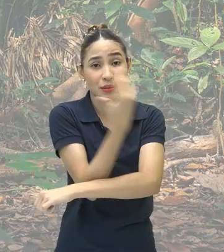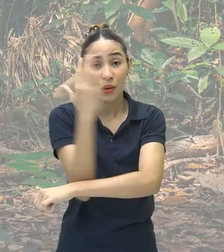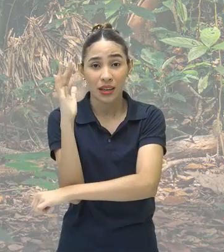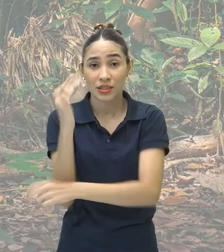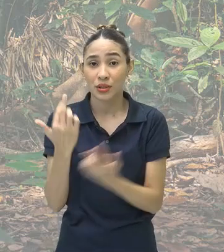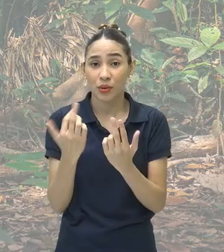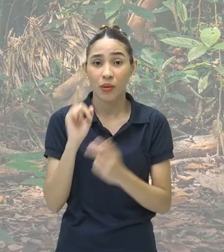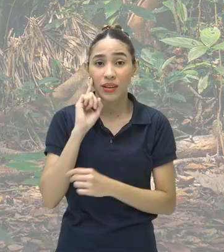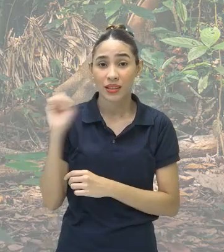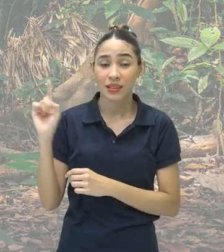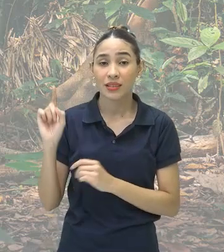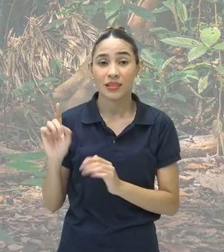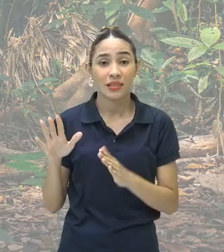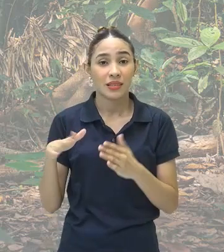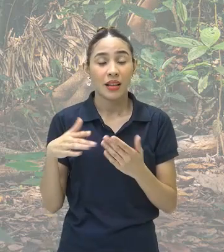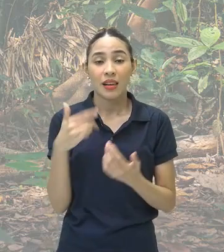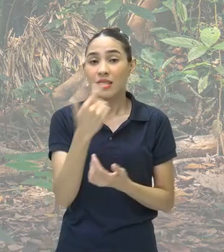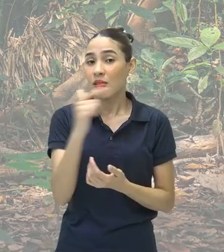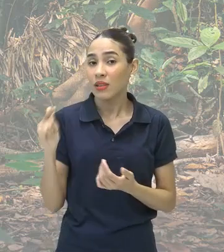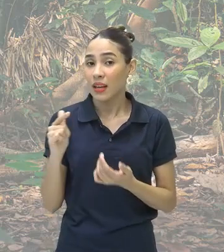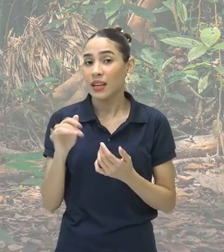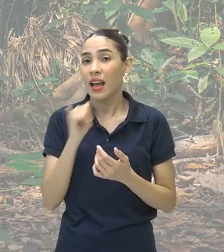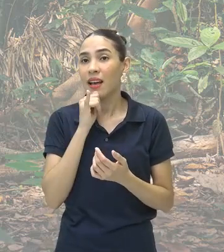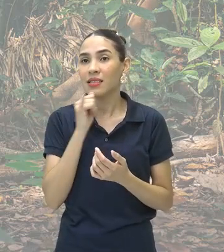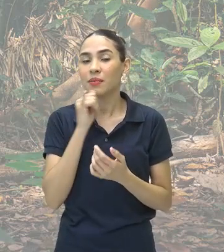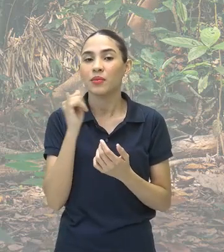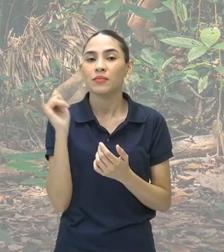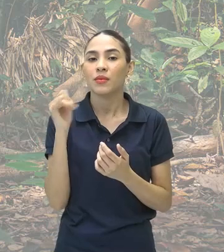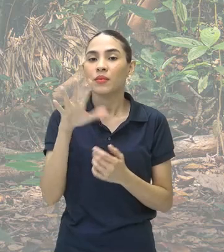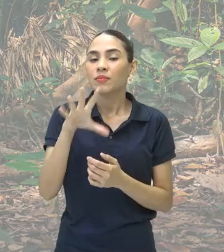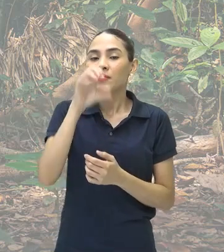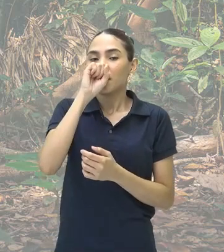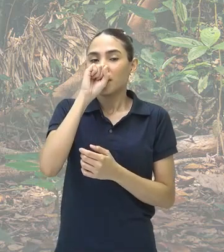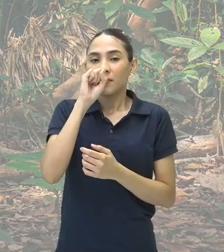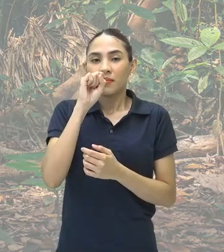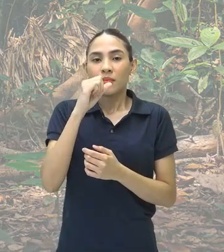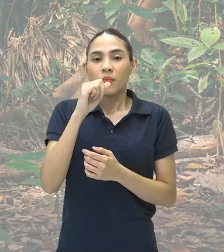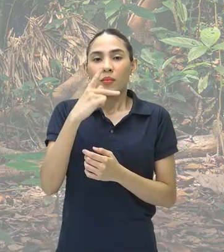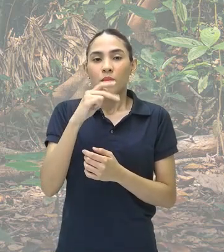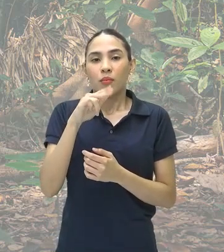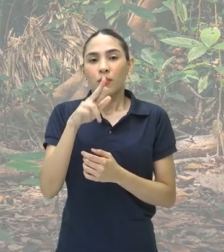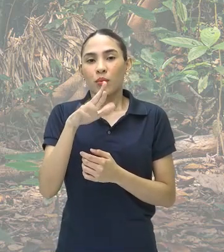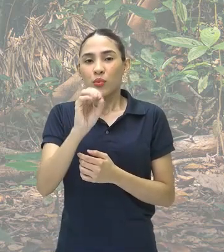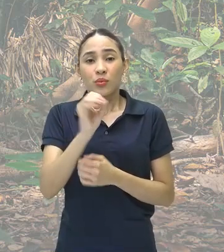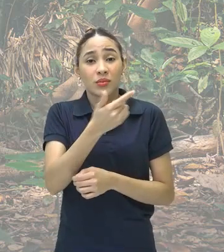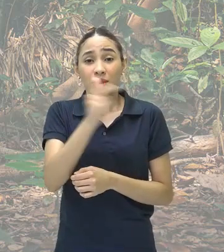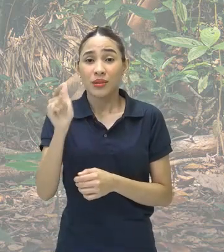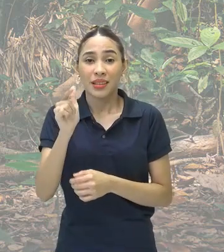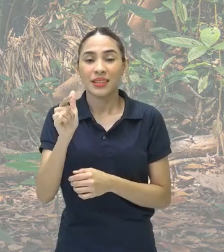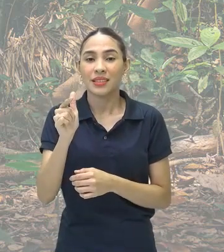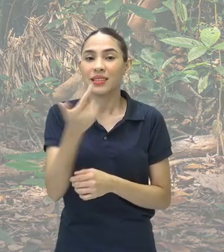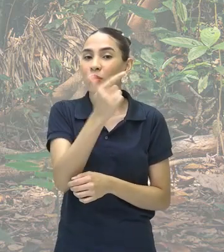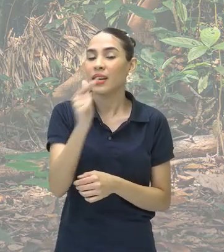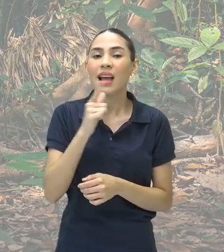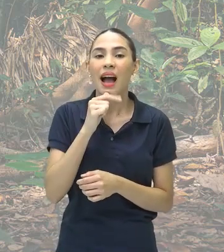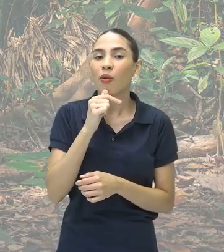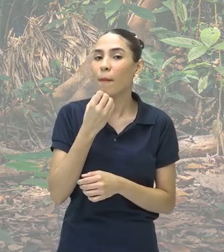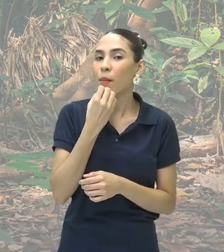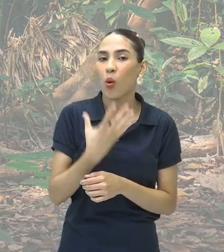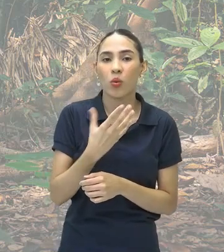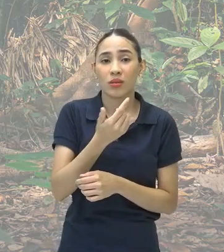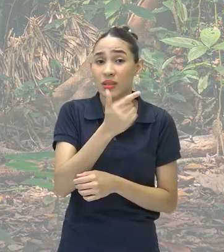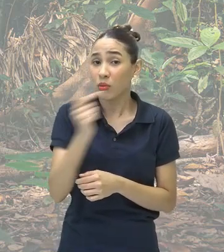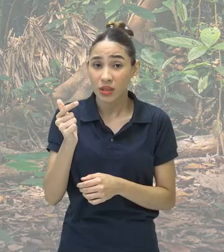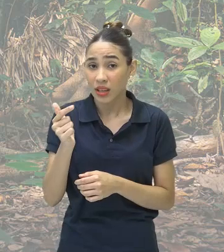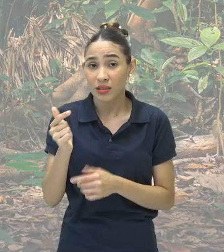essa, não tem mais um ar puro como esse, não tem mais água potável. Tem lugares